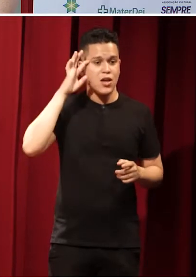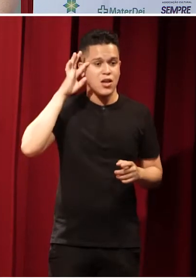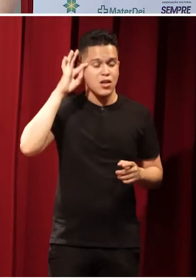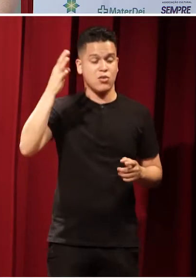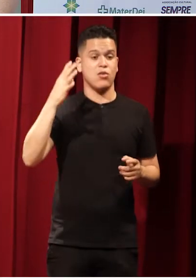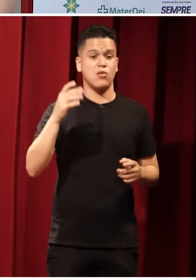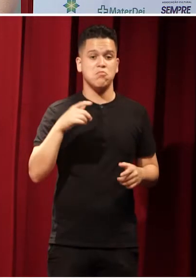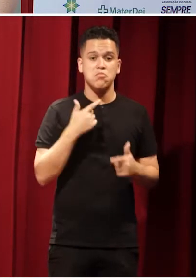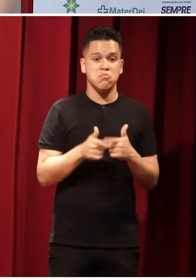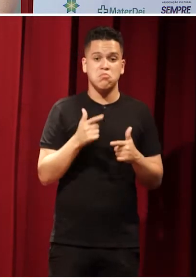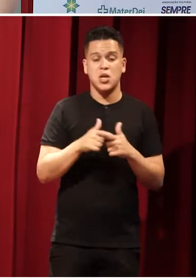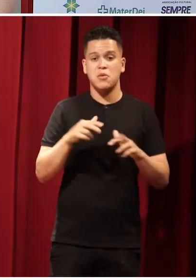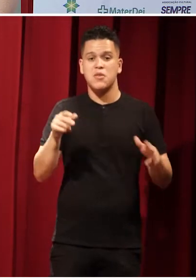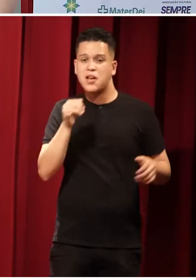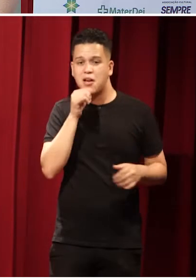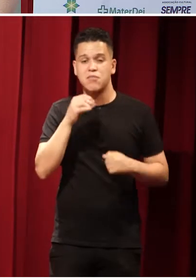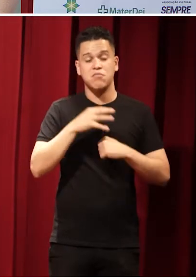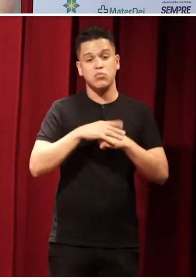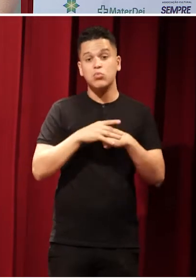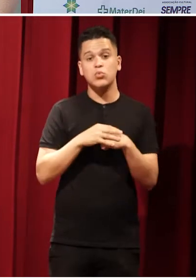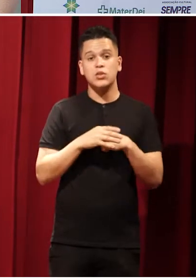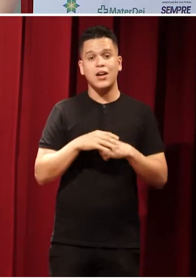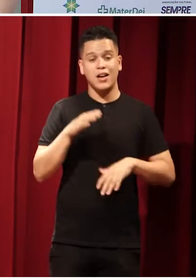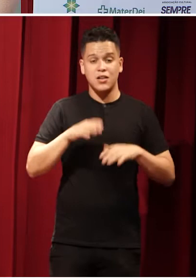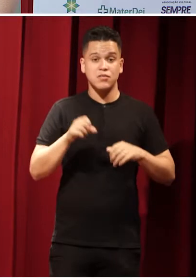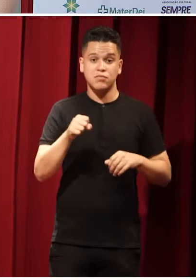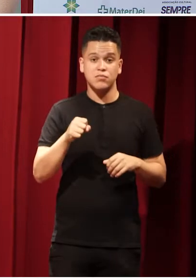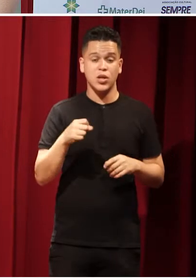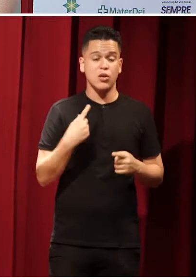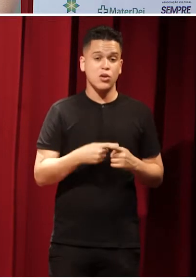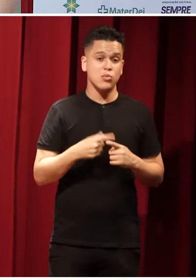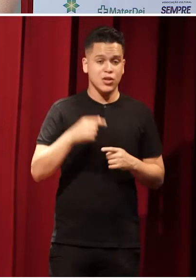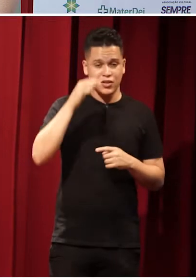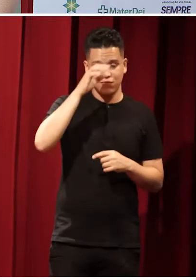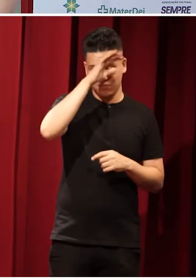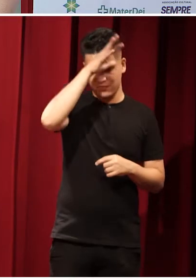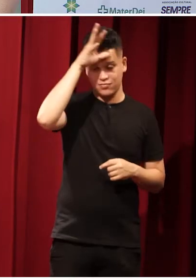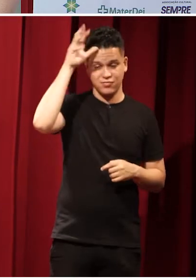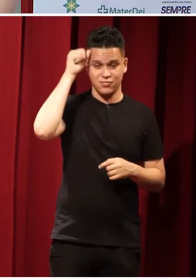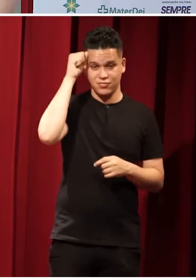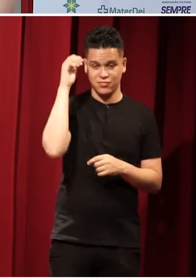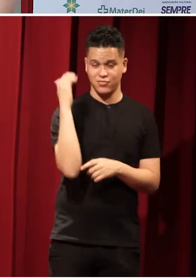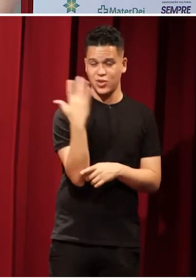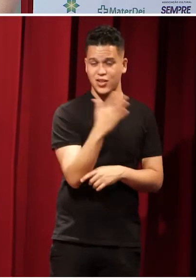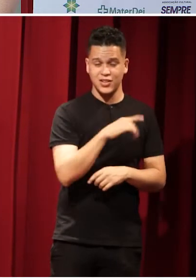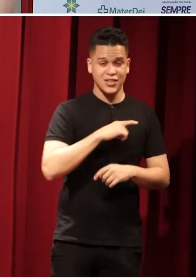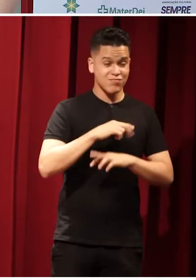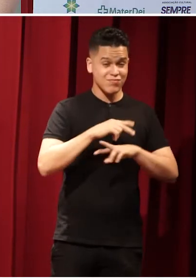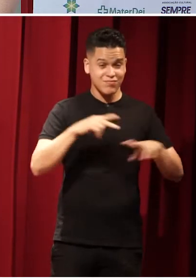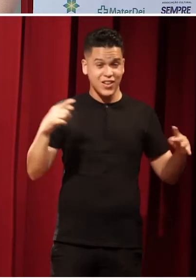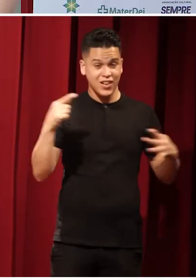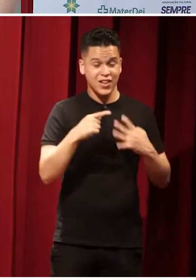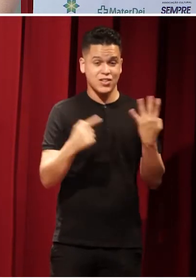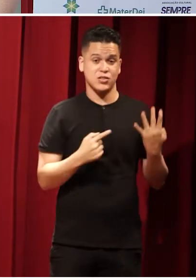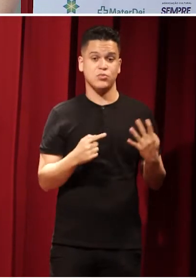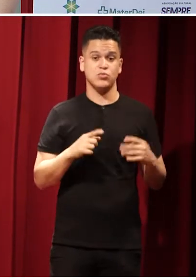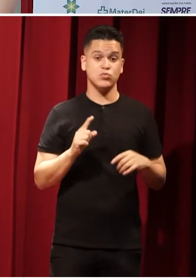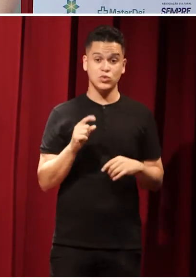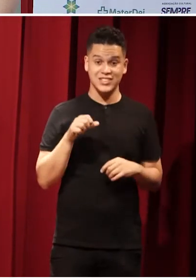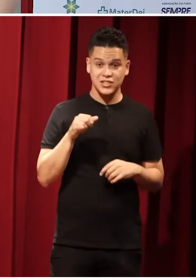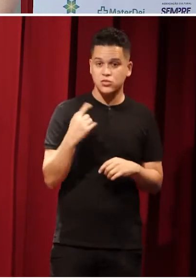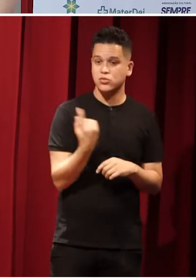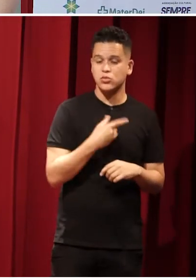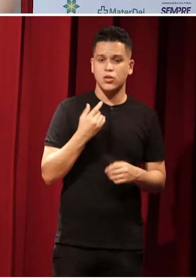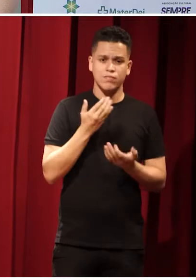pública, na indústria farmacêutica, também na indústria cosmética, na indústria química, etc. Nosso